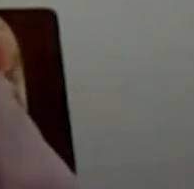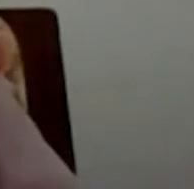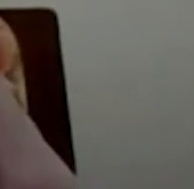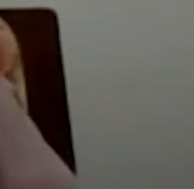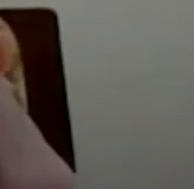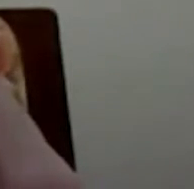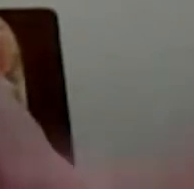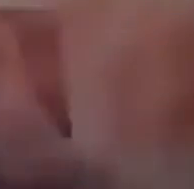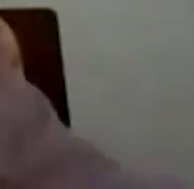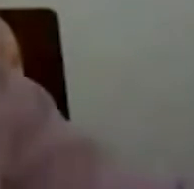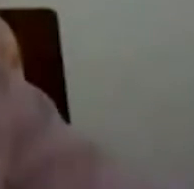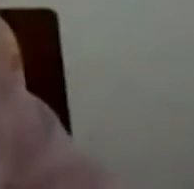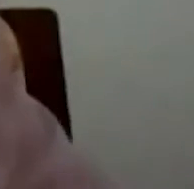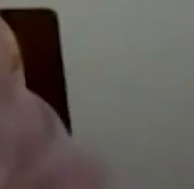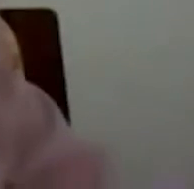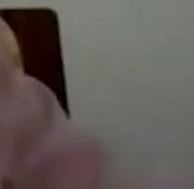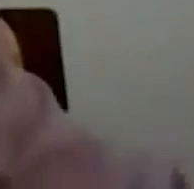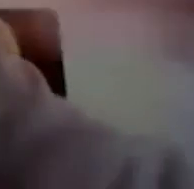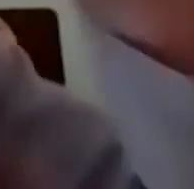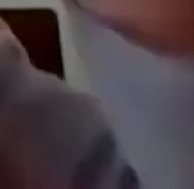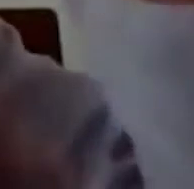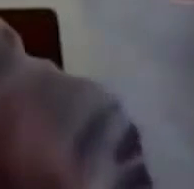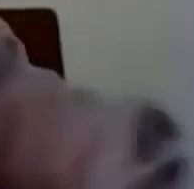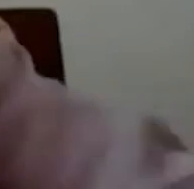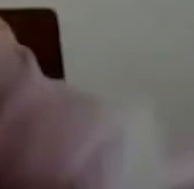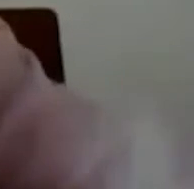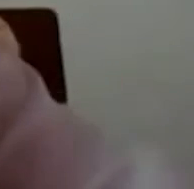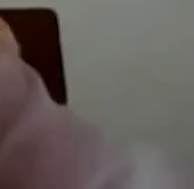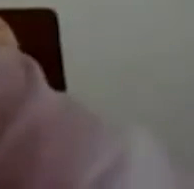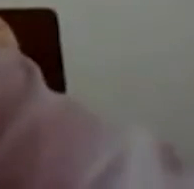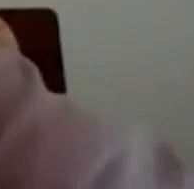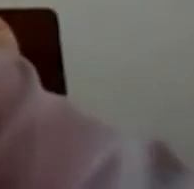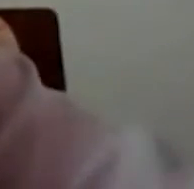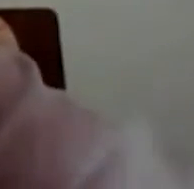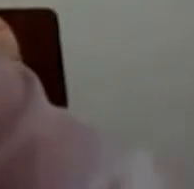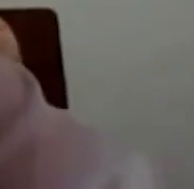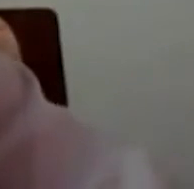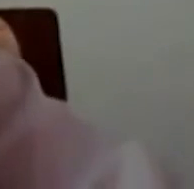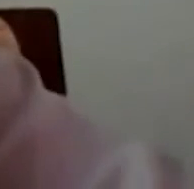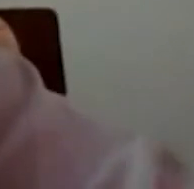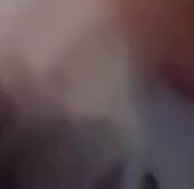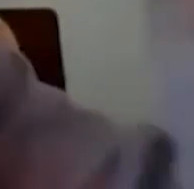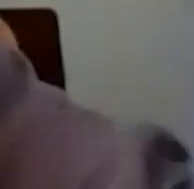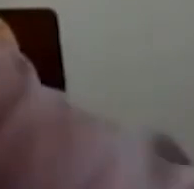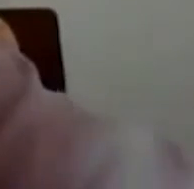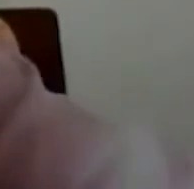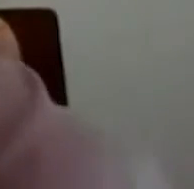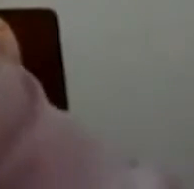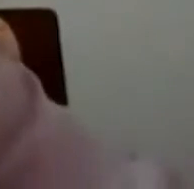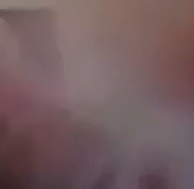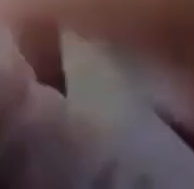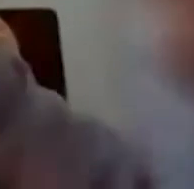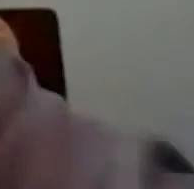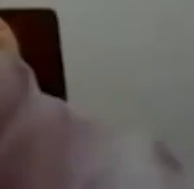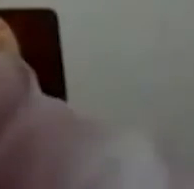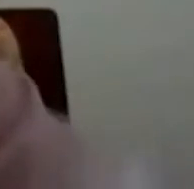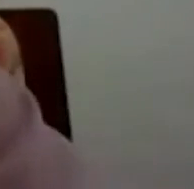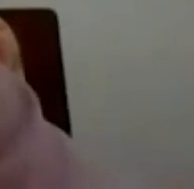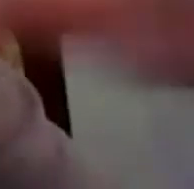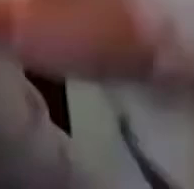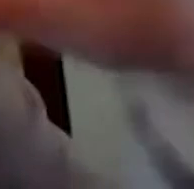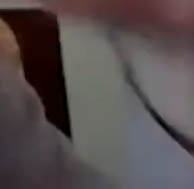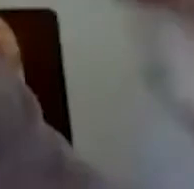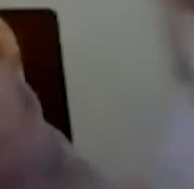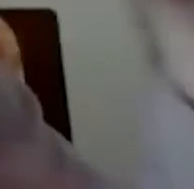seria aproveitado no Conselho do Império, talvez não no Conselho de Estado. O Visconde Tonera, jovem ainda também forte, Afonso Celso